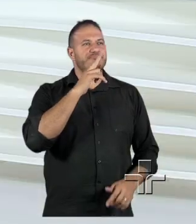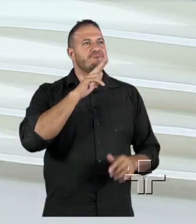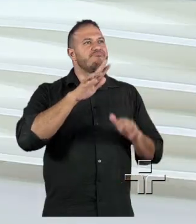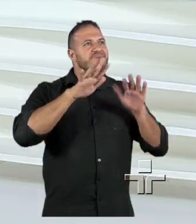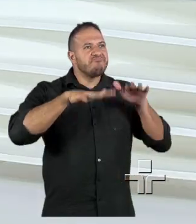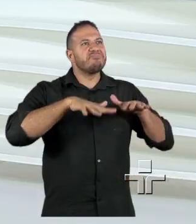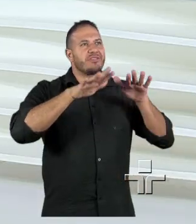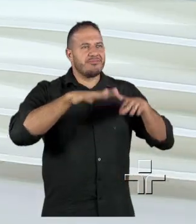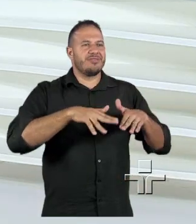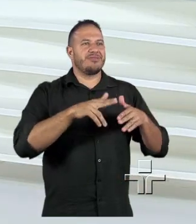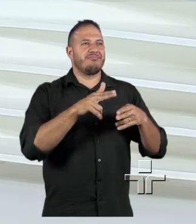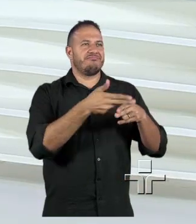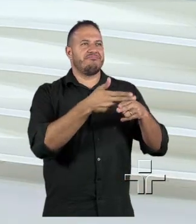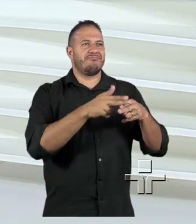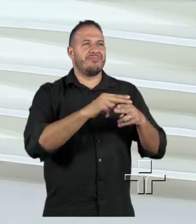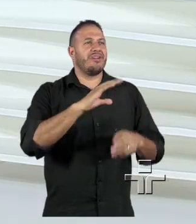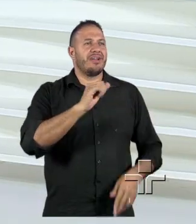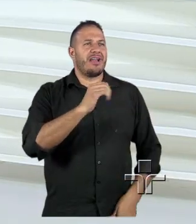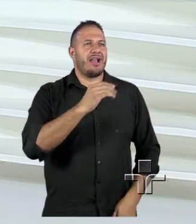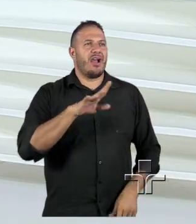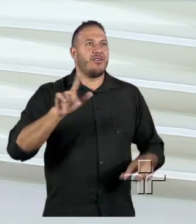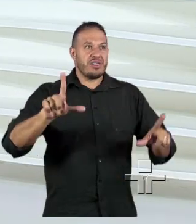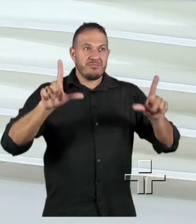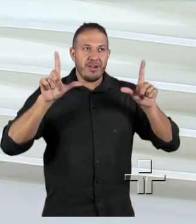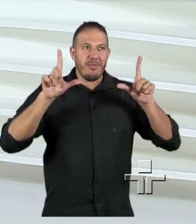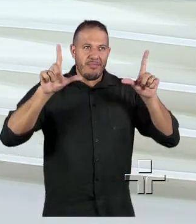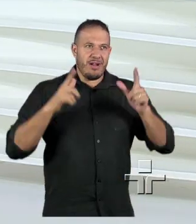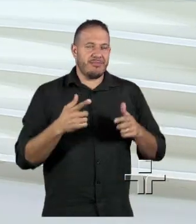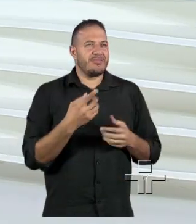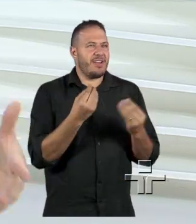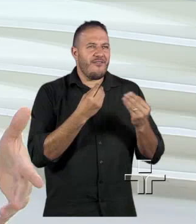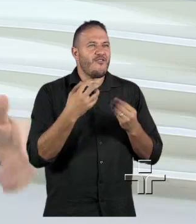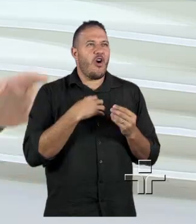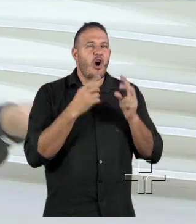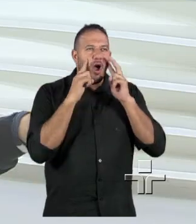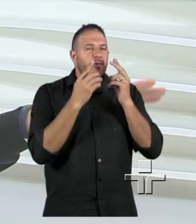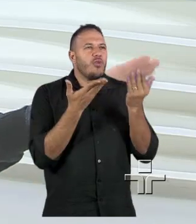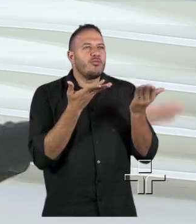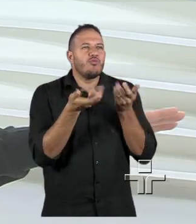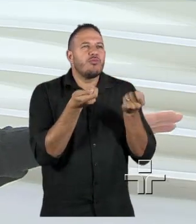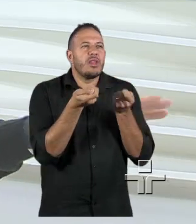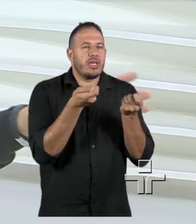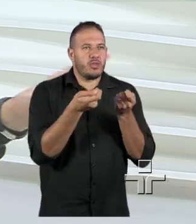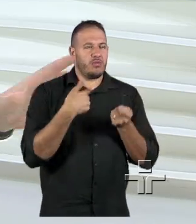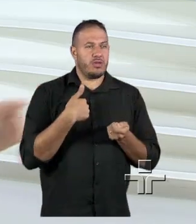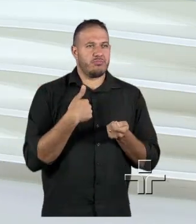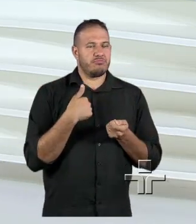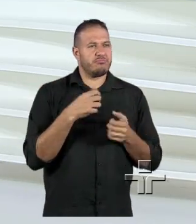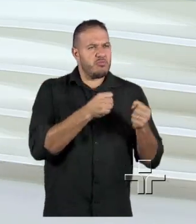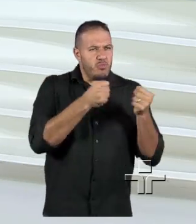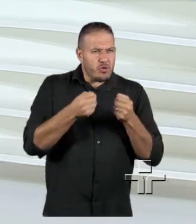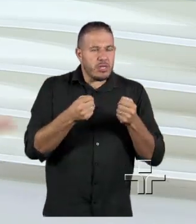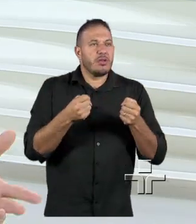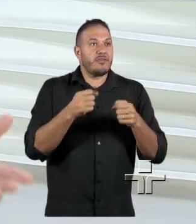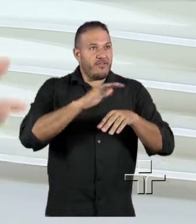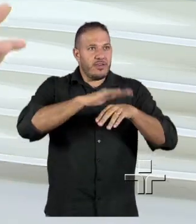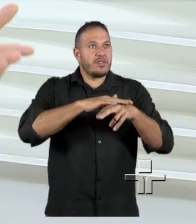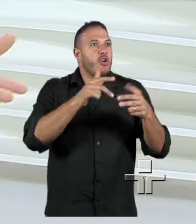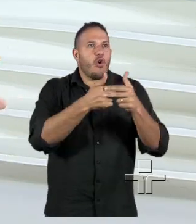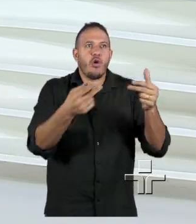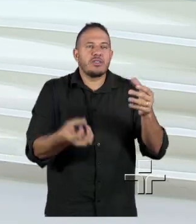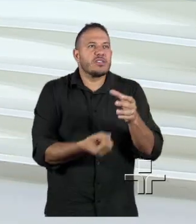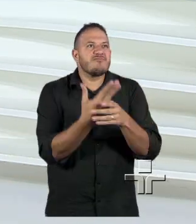aquele painel, né? Então, ser low profile, a forma que eu lido com o poder é uma coisa. Fazer coisas grandiosas,